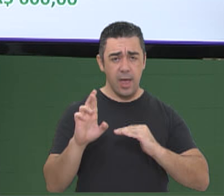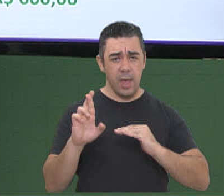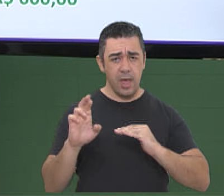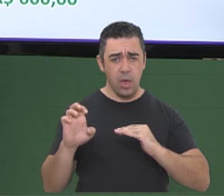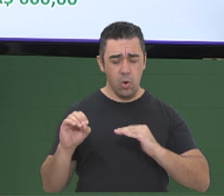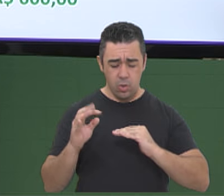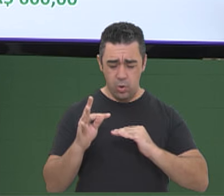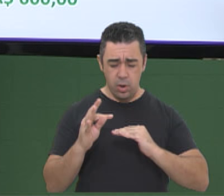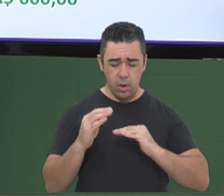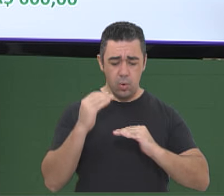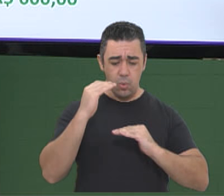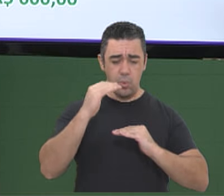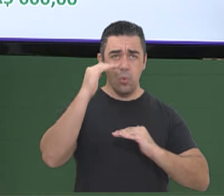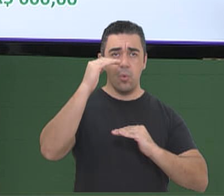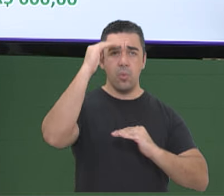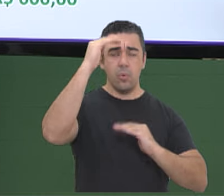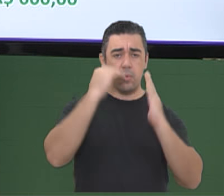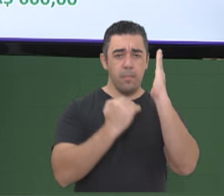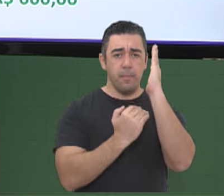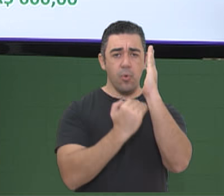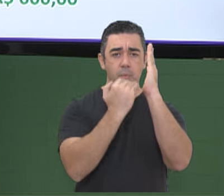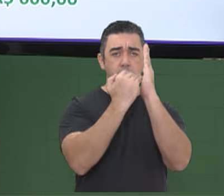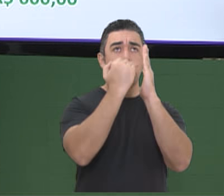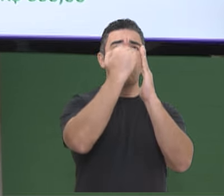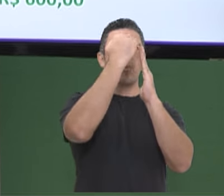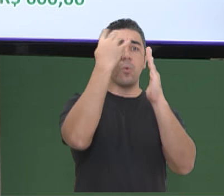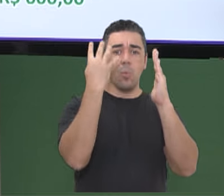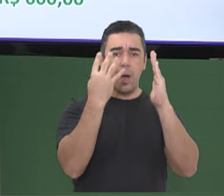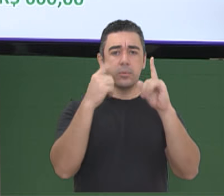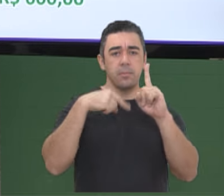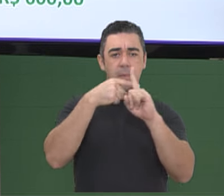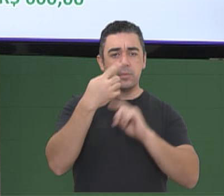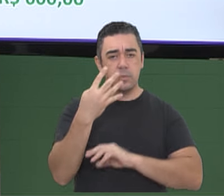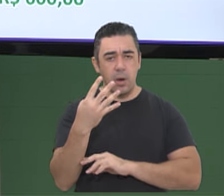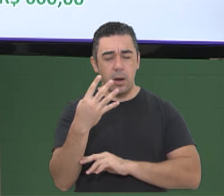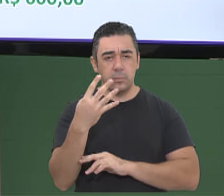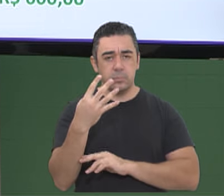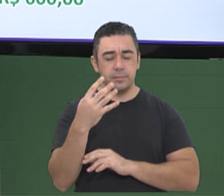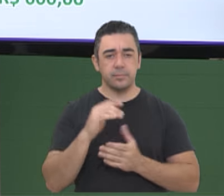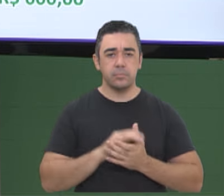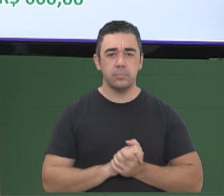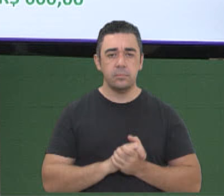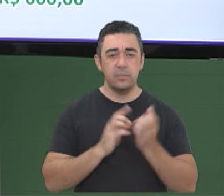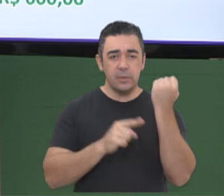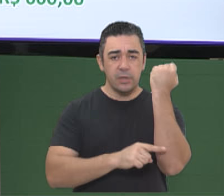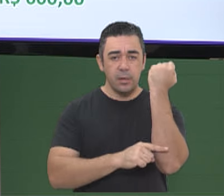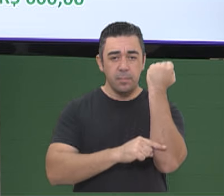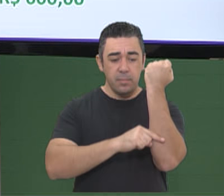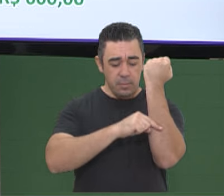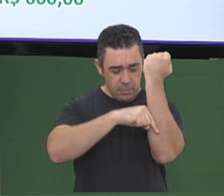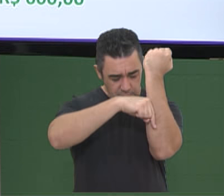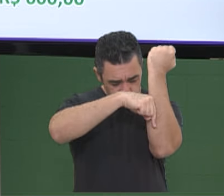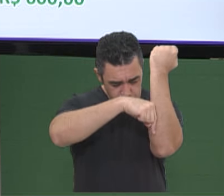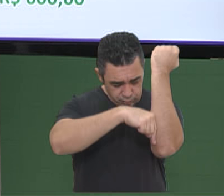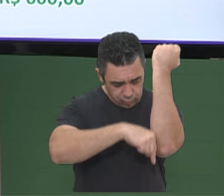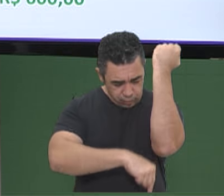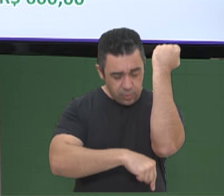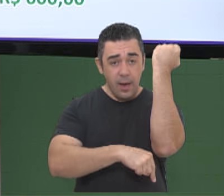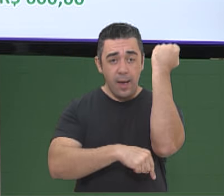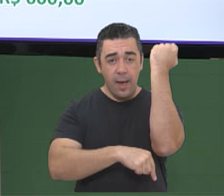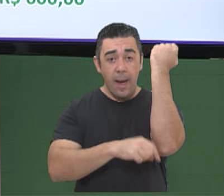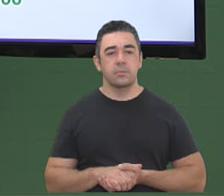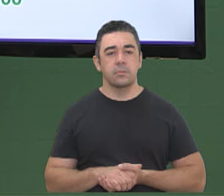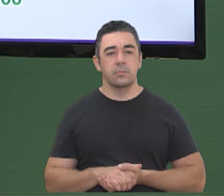acima, mais 4 andares. Uma temperatura de 5 graus Celsius abaixo de zero. Se está abaixo de zero,